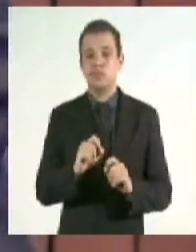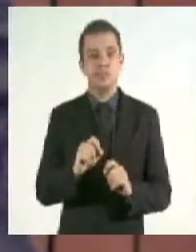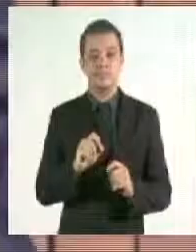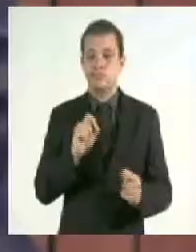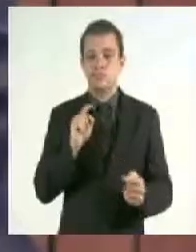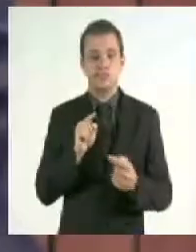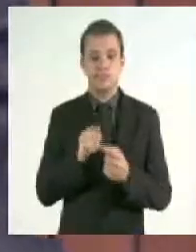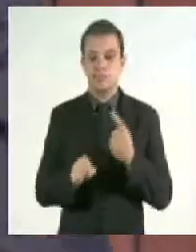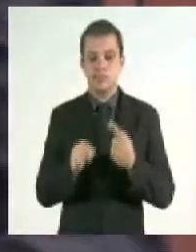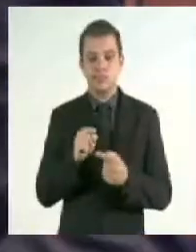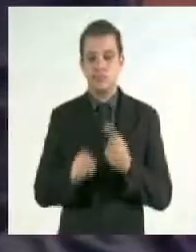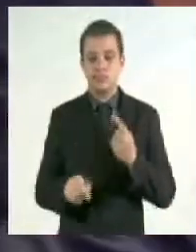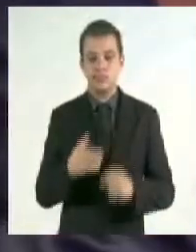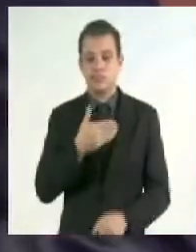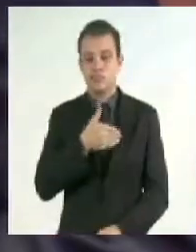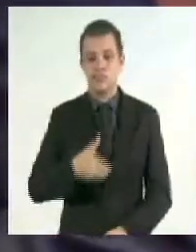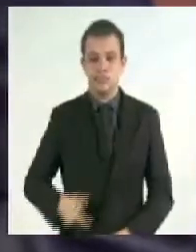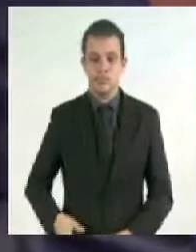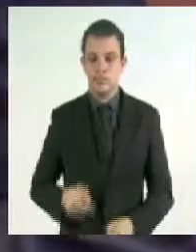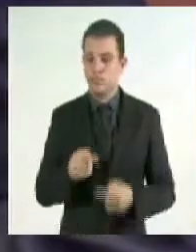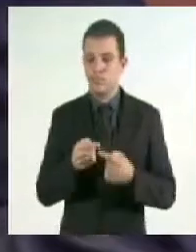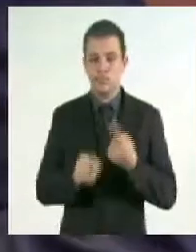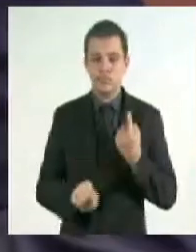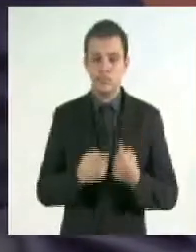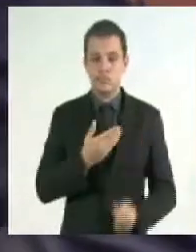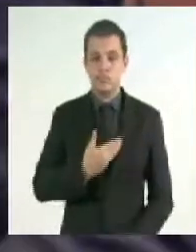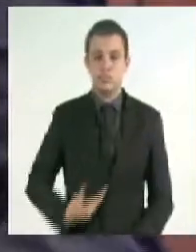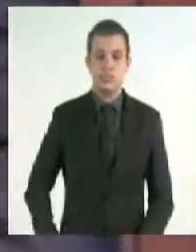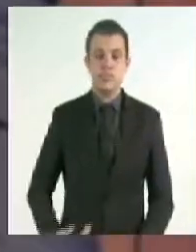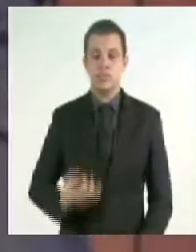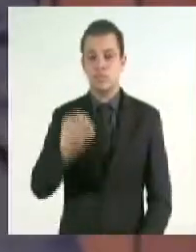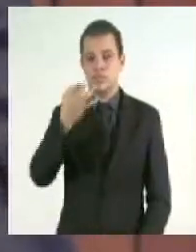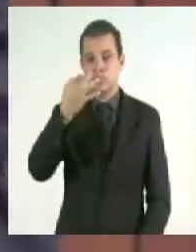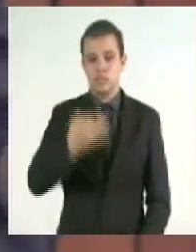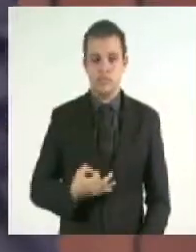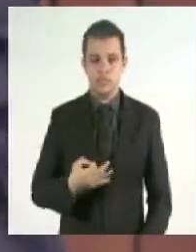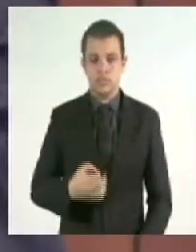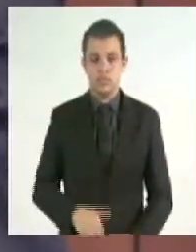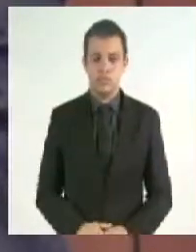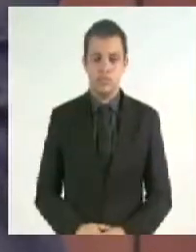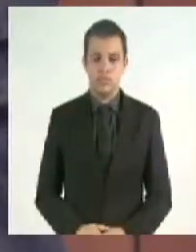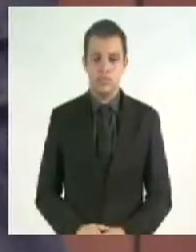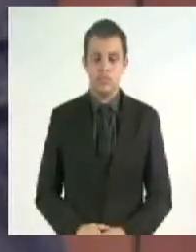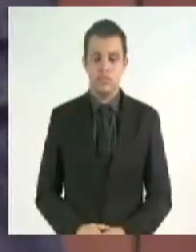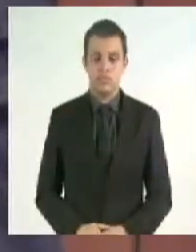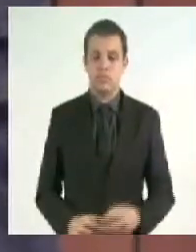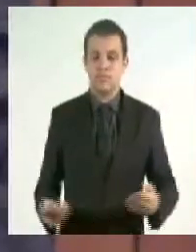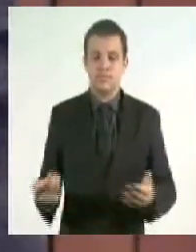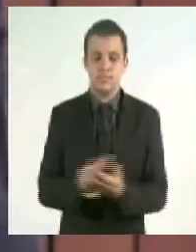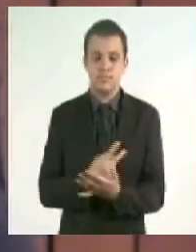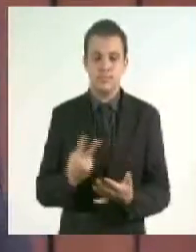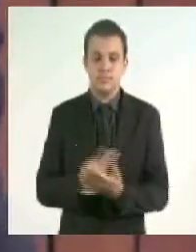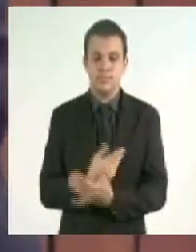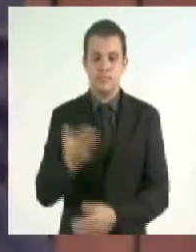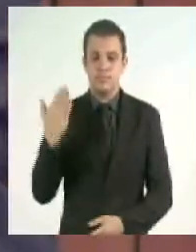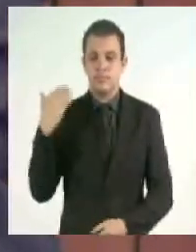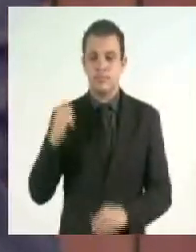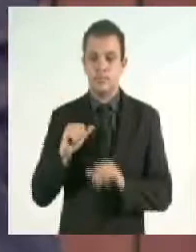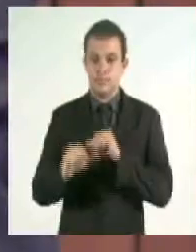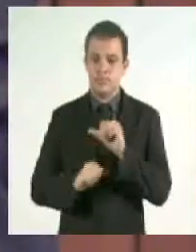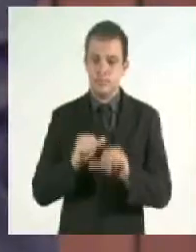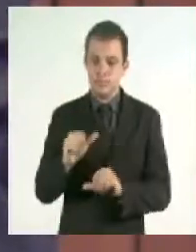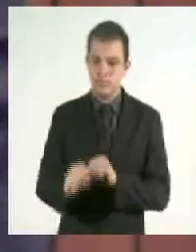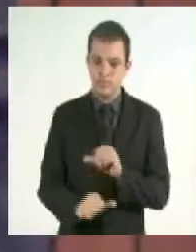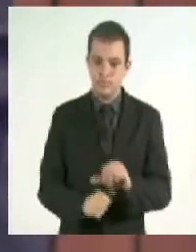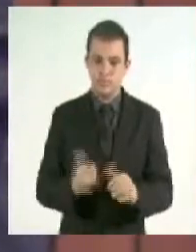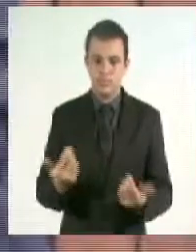sério. Ao invés de consertar o erro, ao invés de consertar